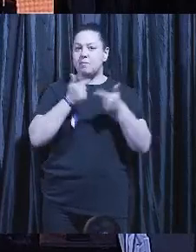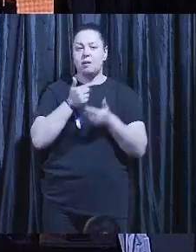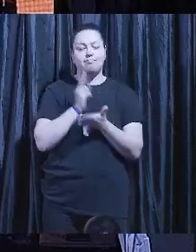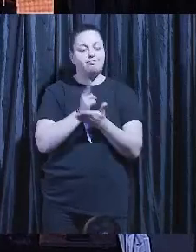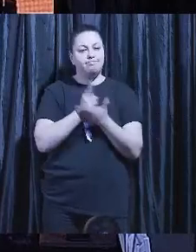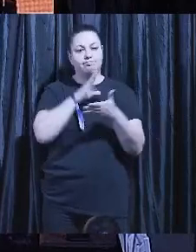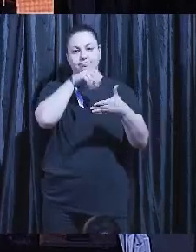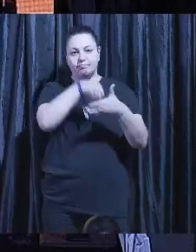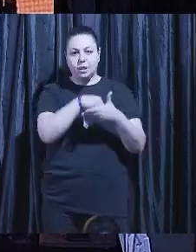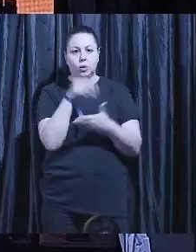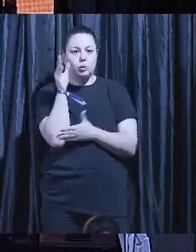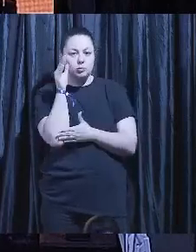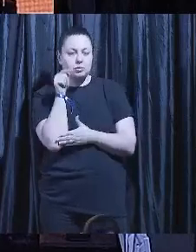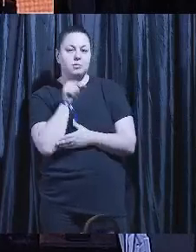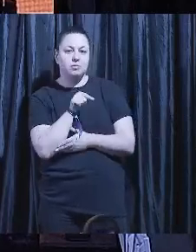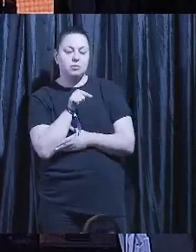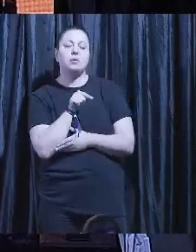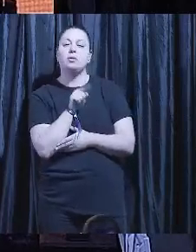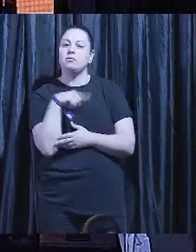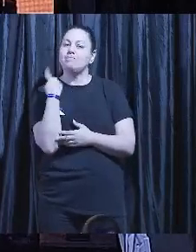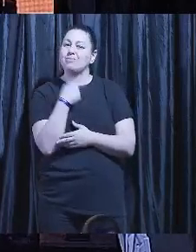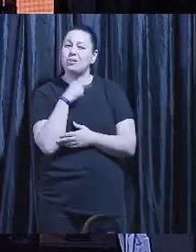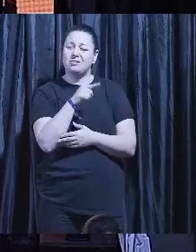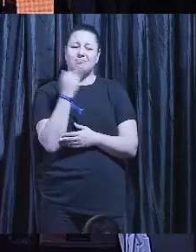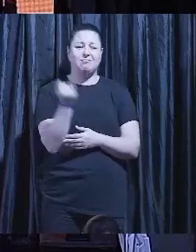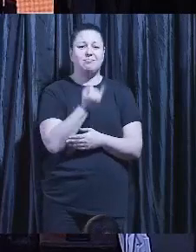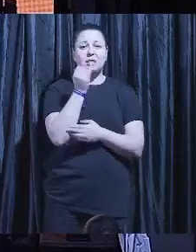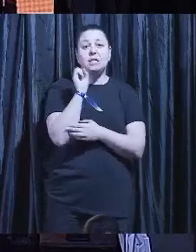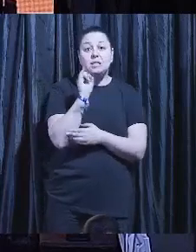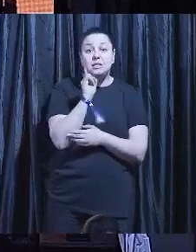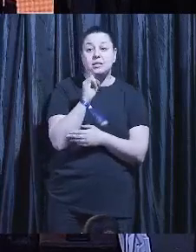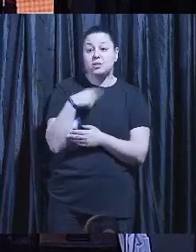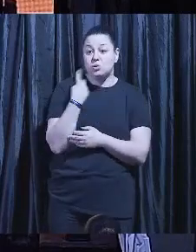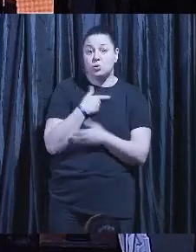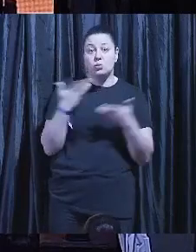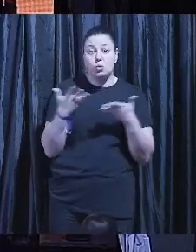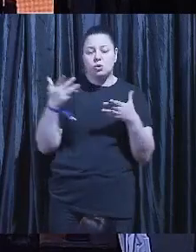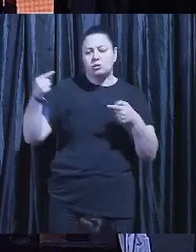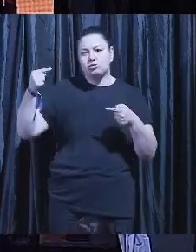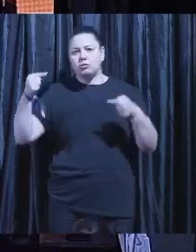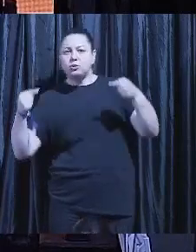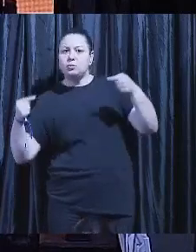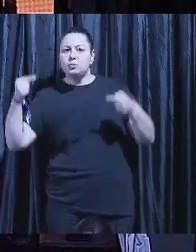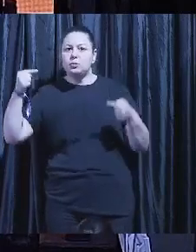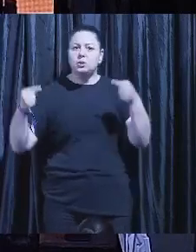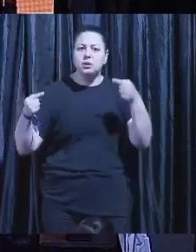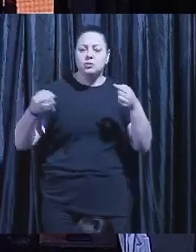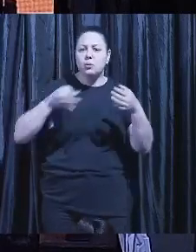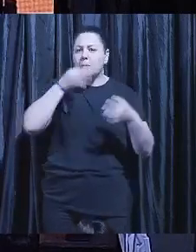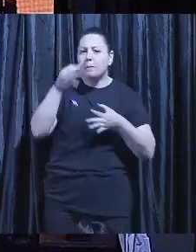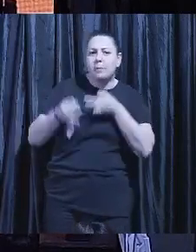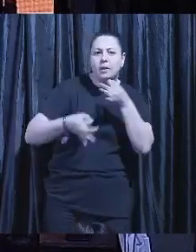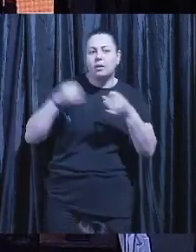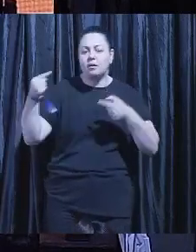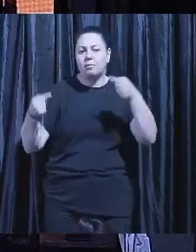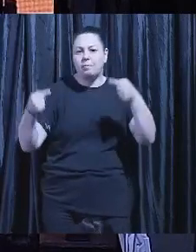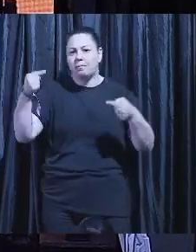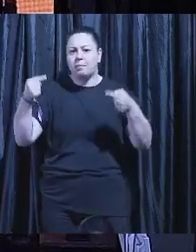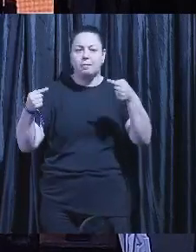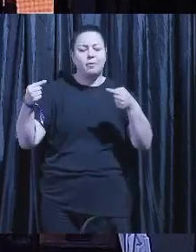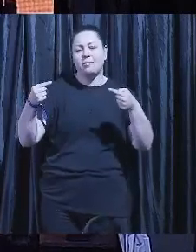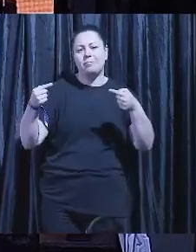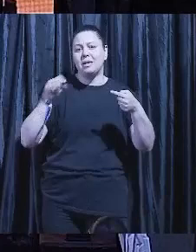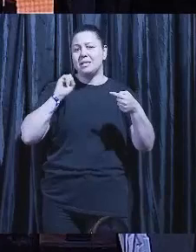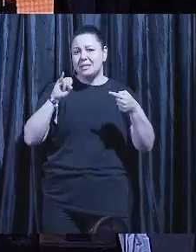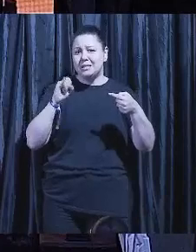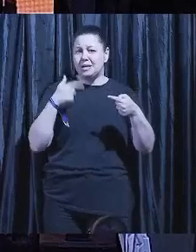observatório. Para a gente é fundamental. Se a gente está disputando narrativa, não dá para disputar narrativa